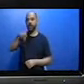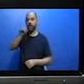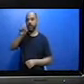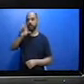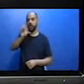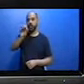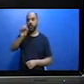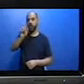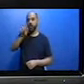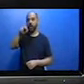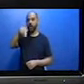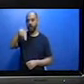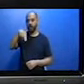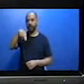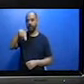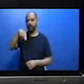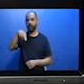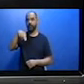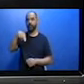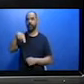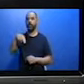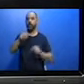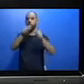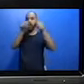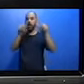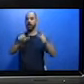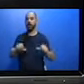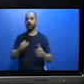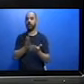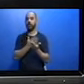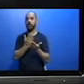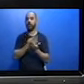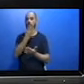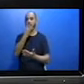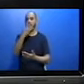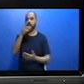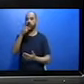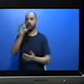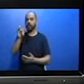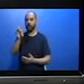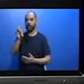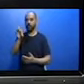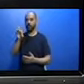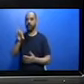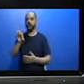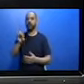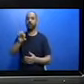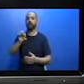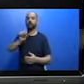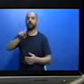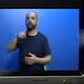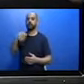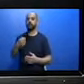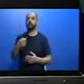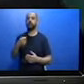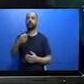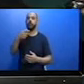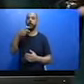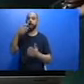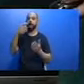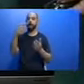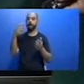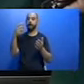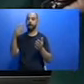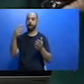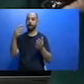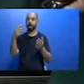do cartaz da página 49 é um pacto pela vida essa frase significa um acordo